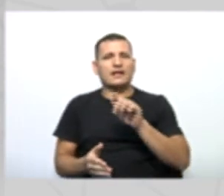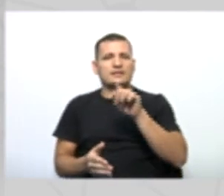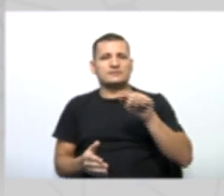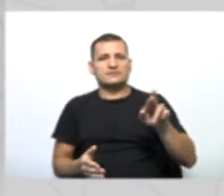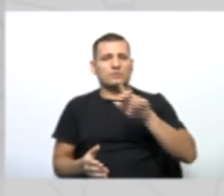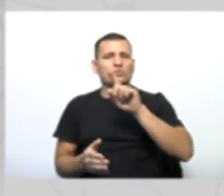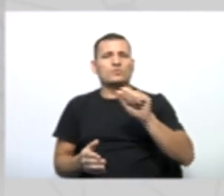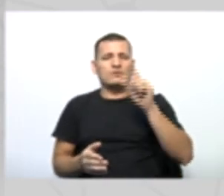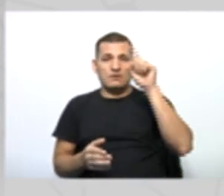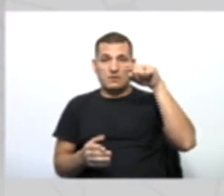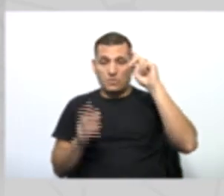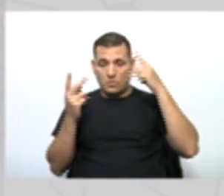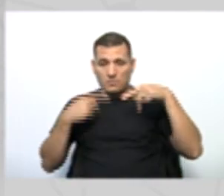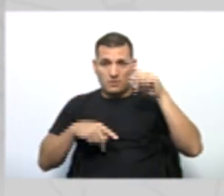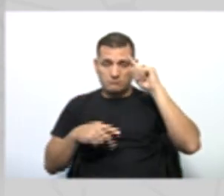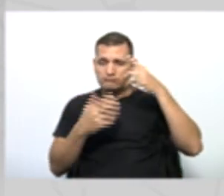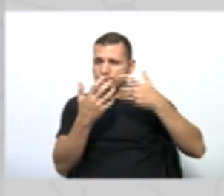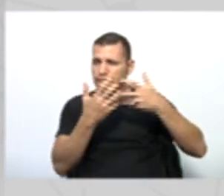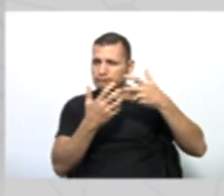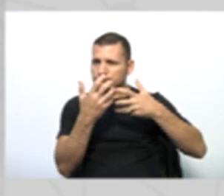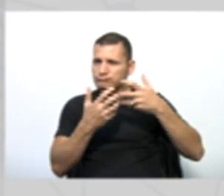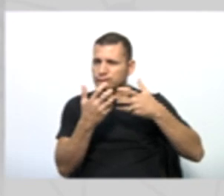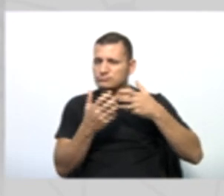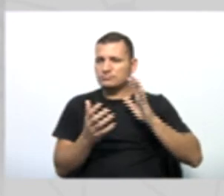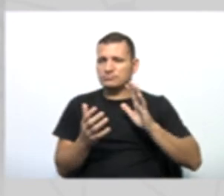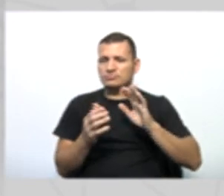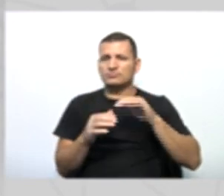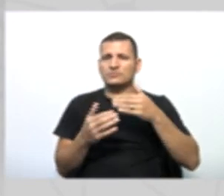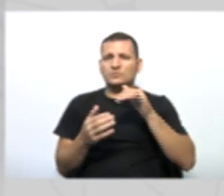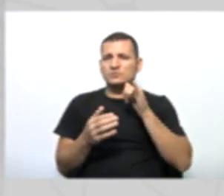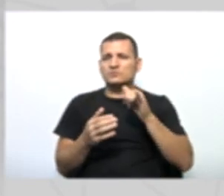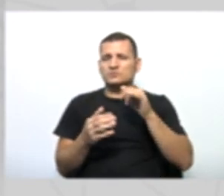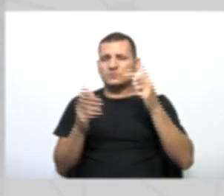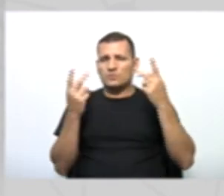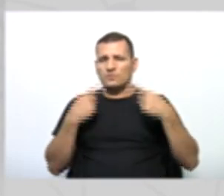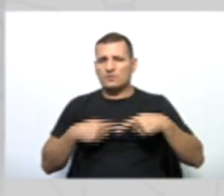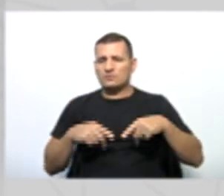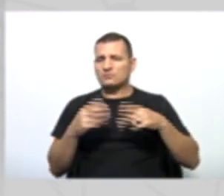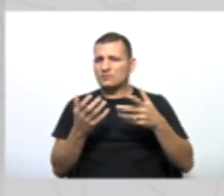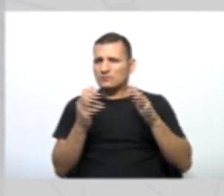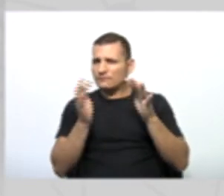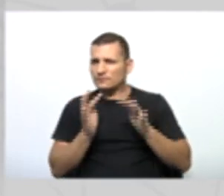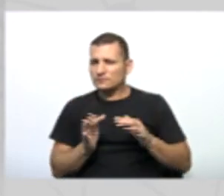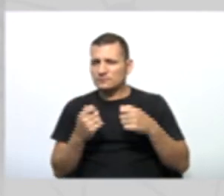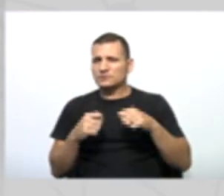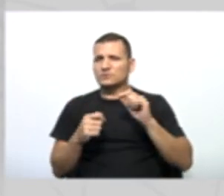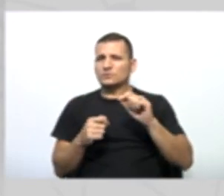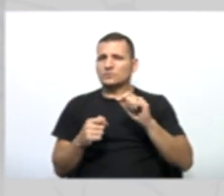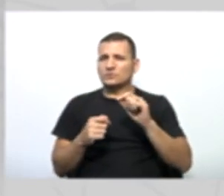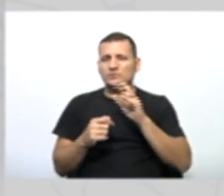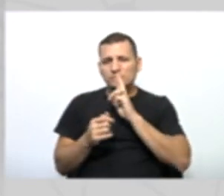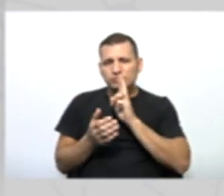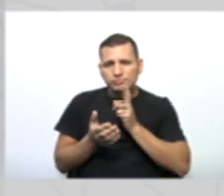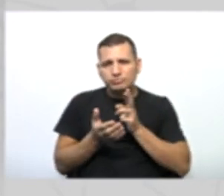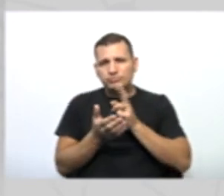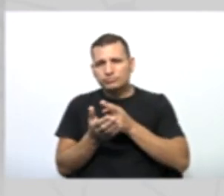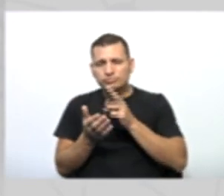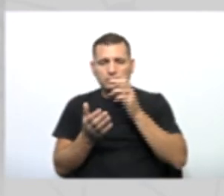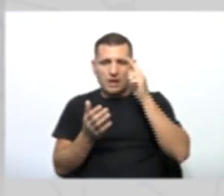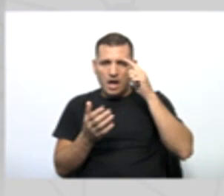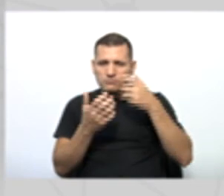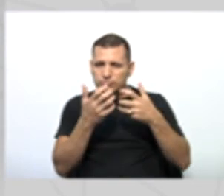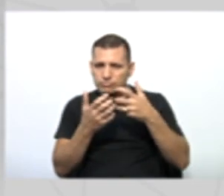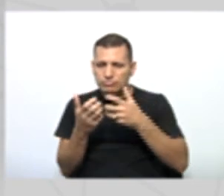ser racional. Então, para ser feliz, um homem deve guiar o seu agir pela razão através da vivência